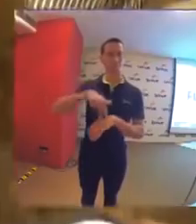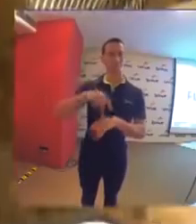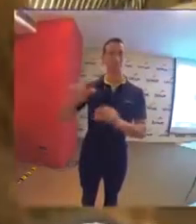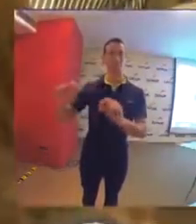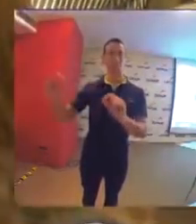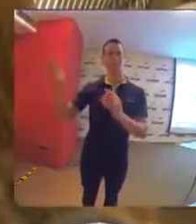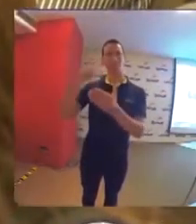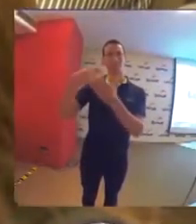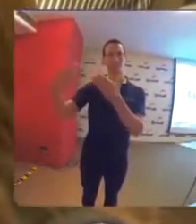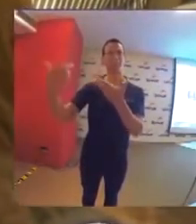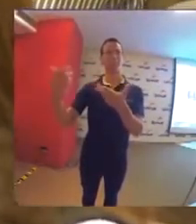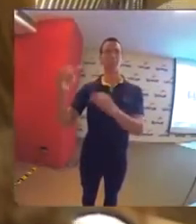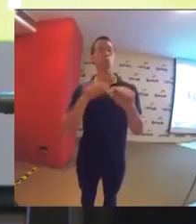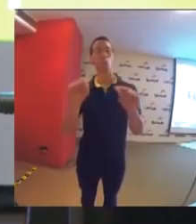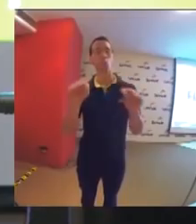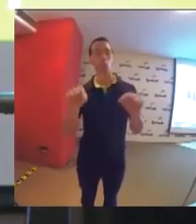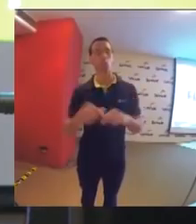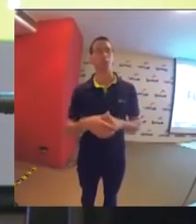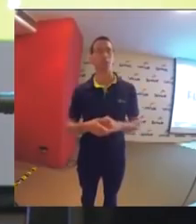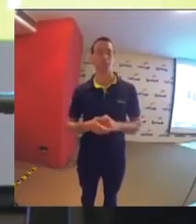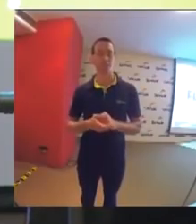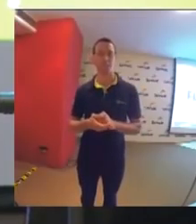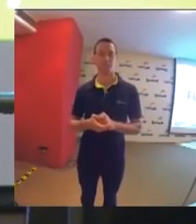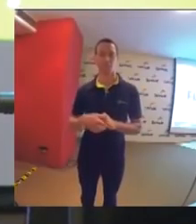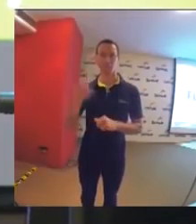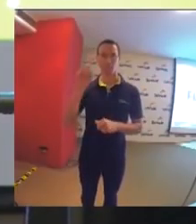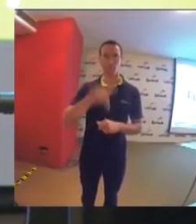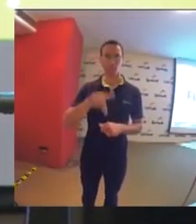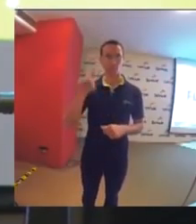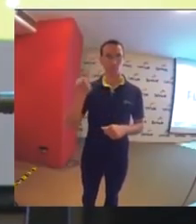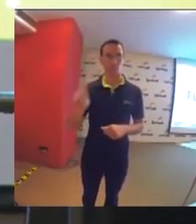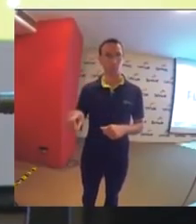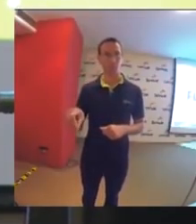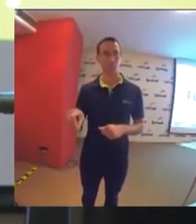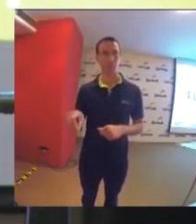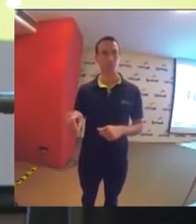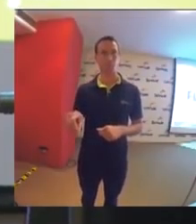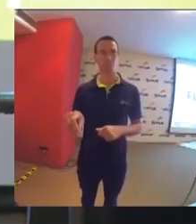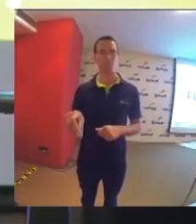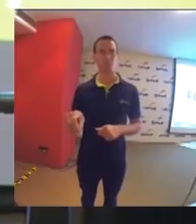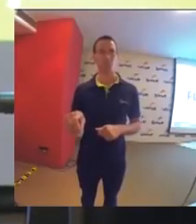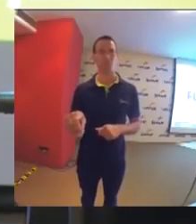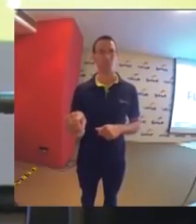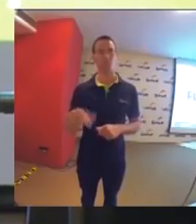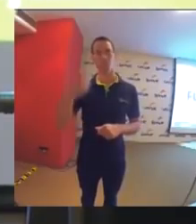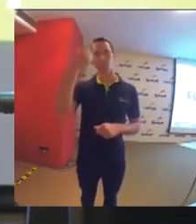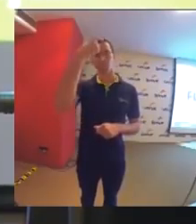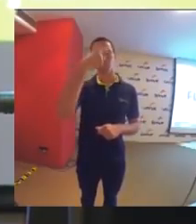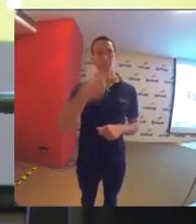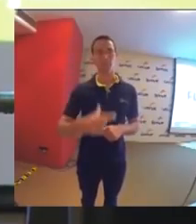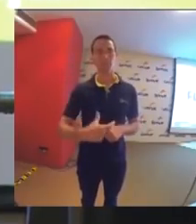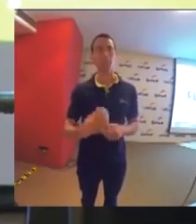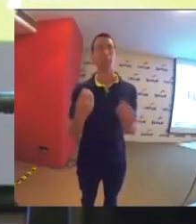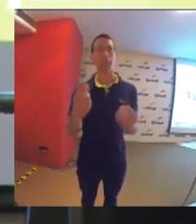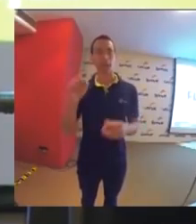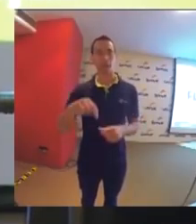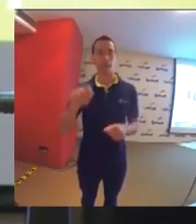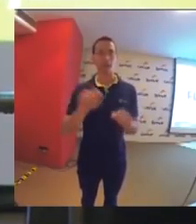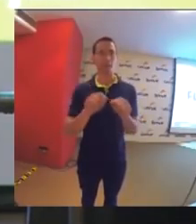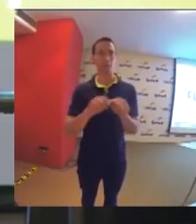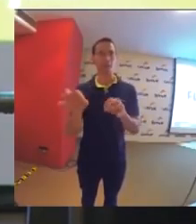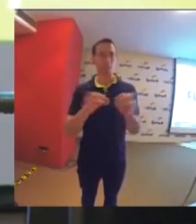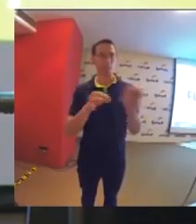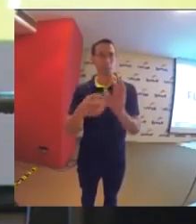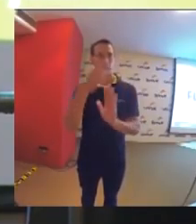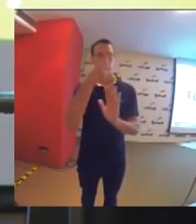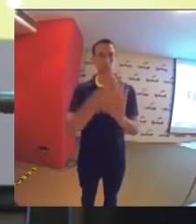projetos. Professor não existe para preparar projetos para.